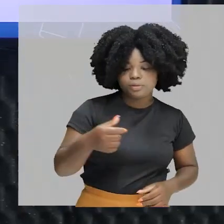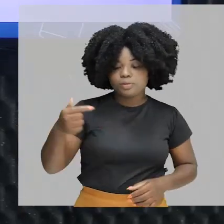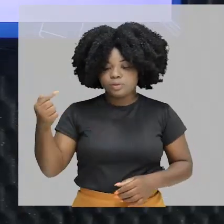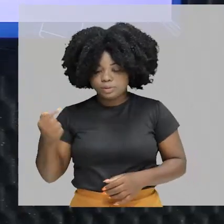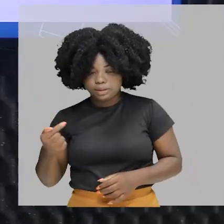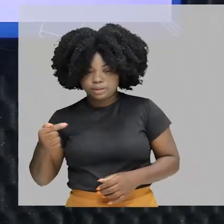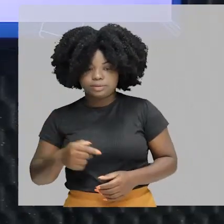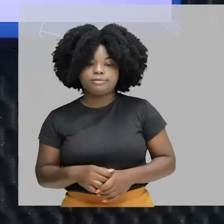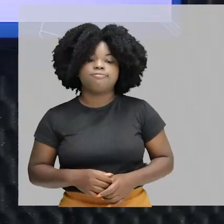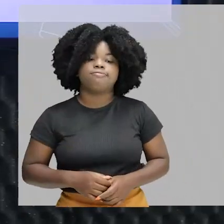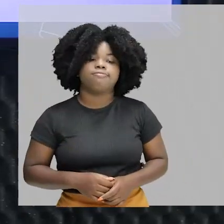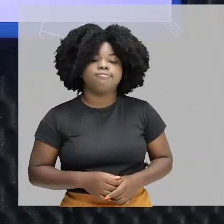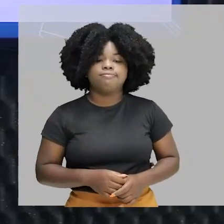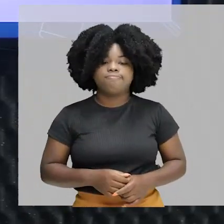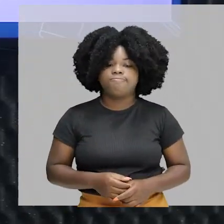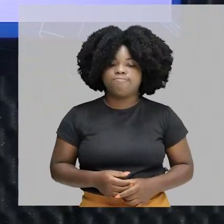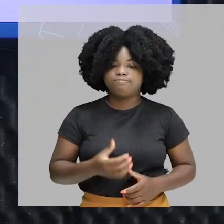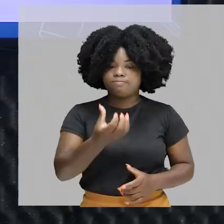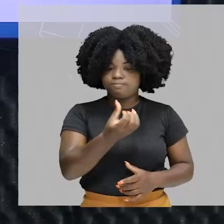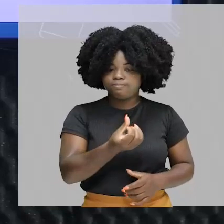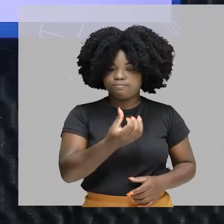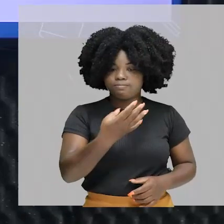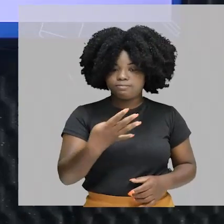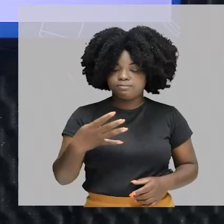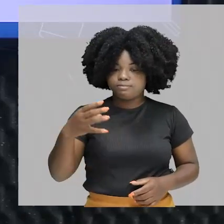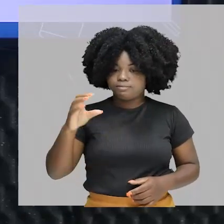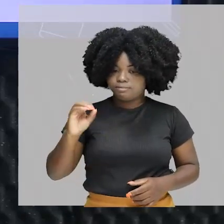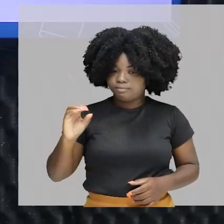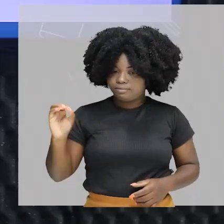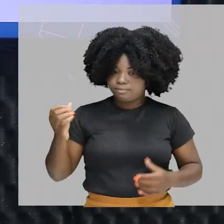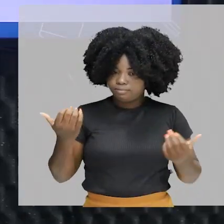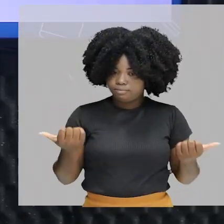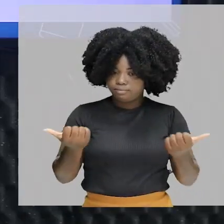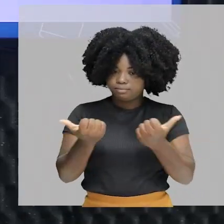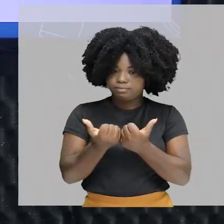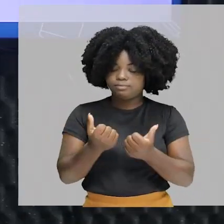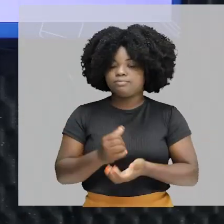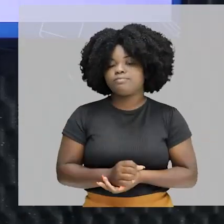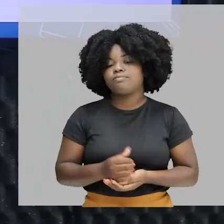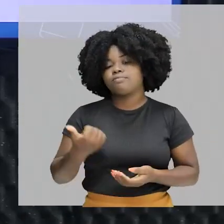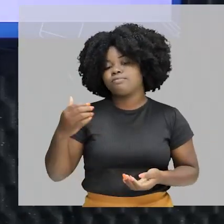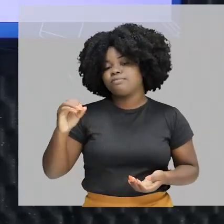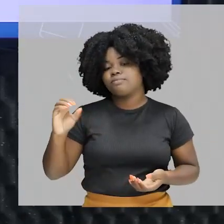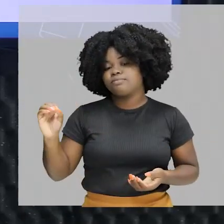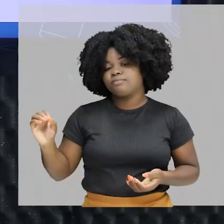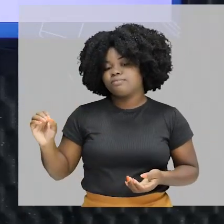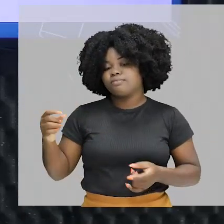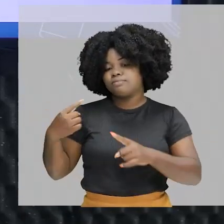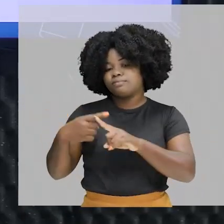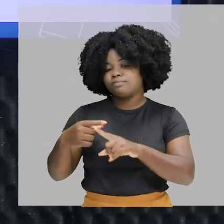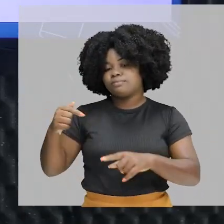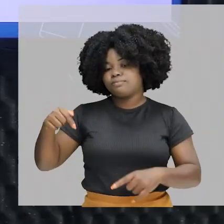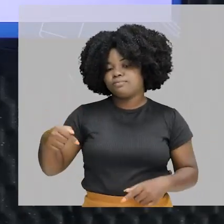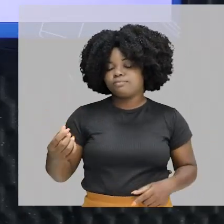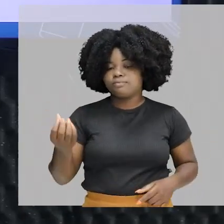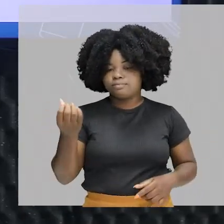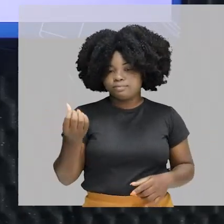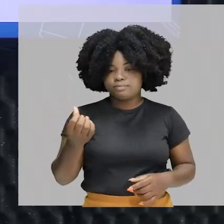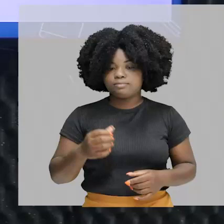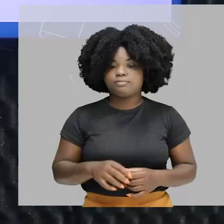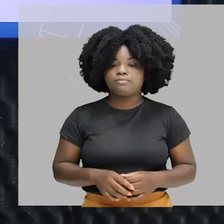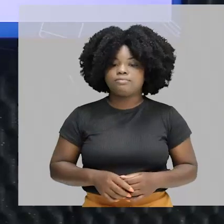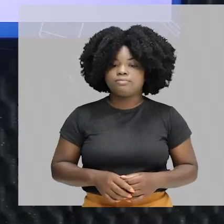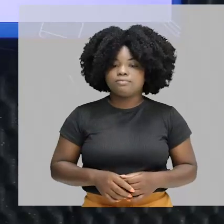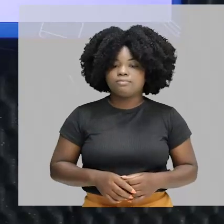quem é a razão, tá? Vou fazer a substituição. Olha como ficou. 6.400 é igual a 100 vezes Q elevado